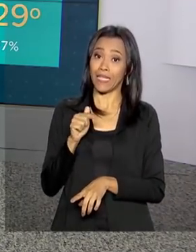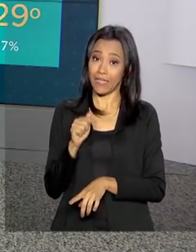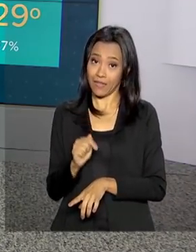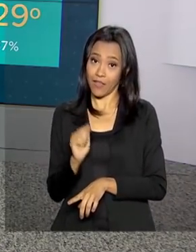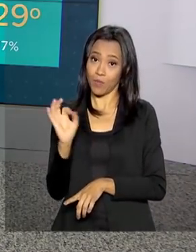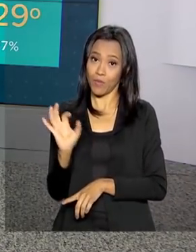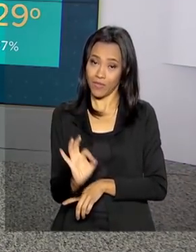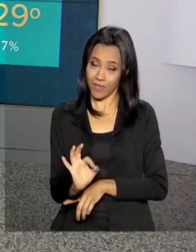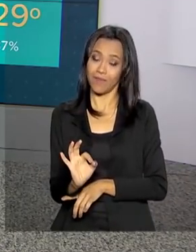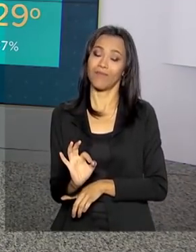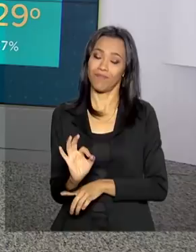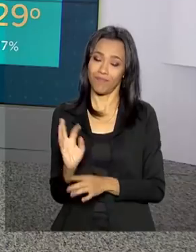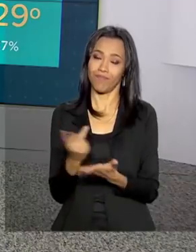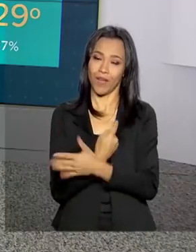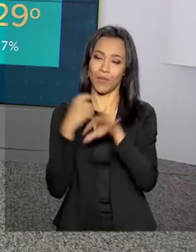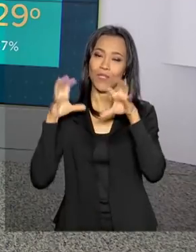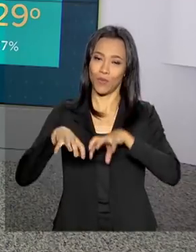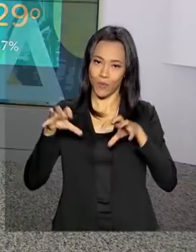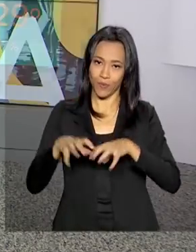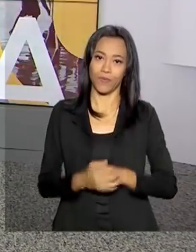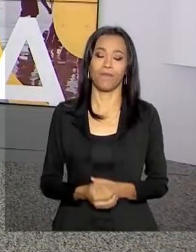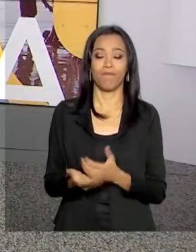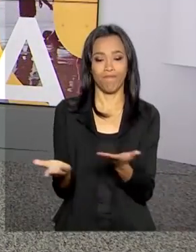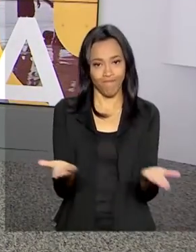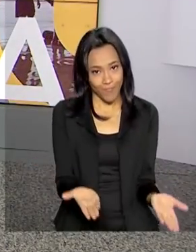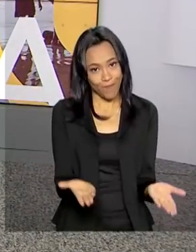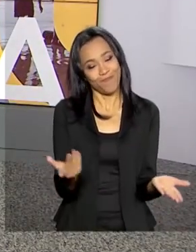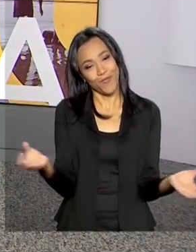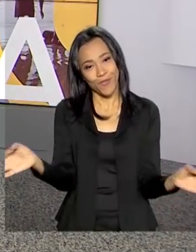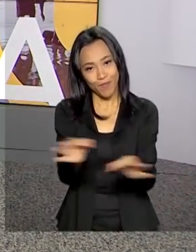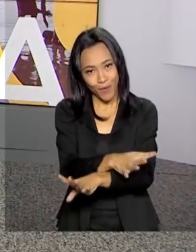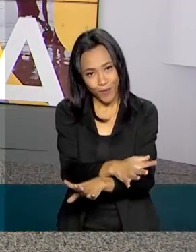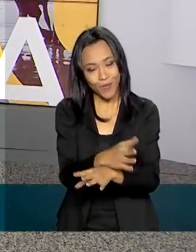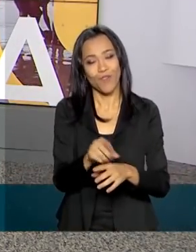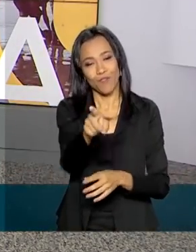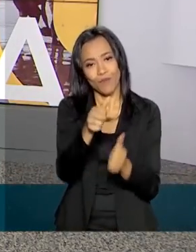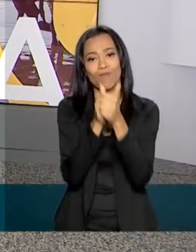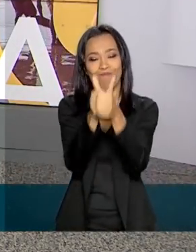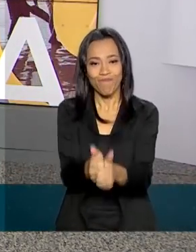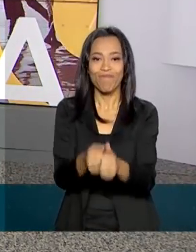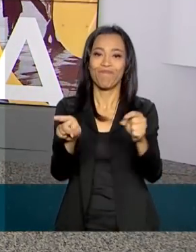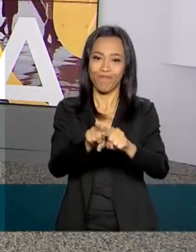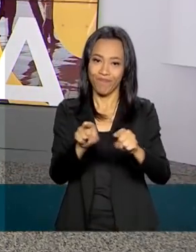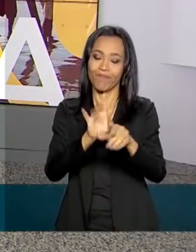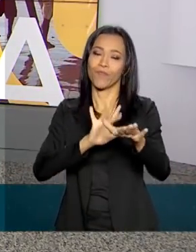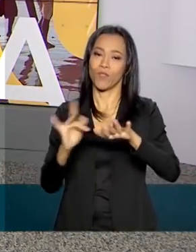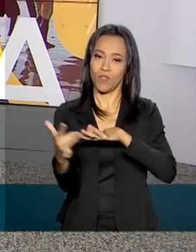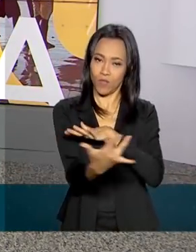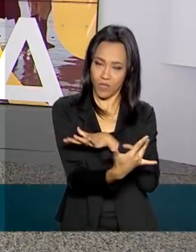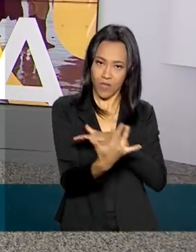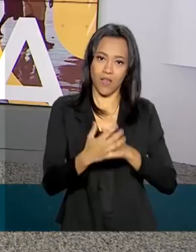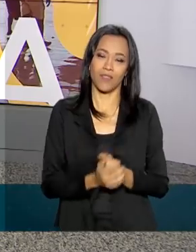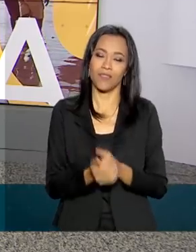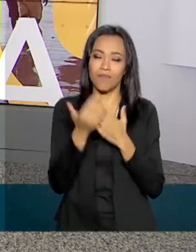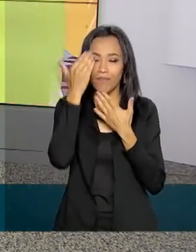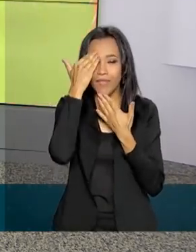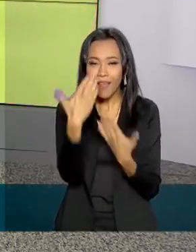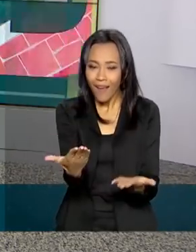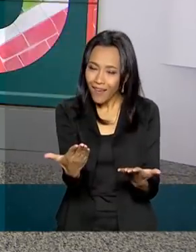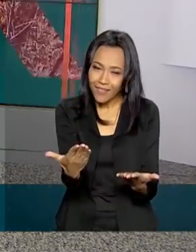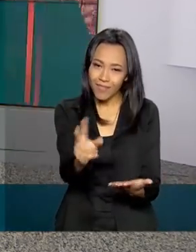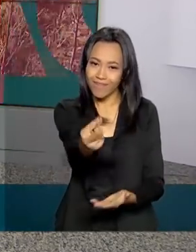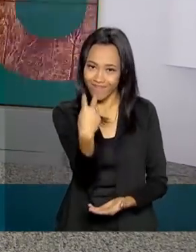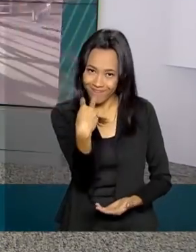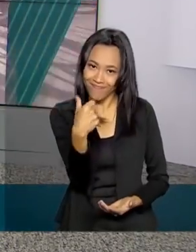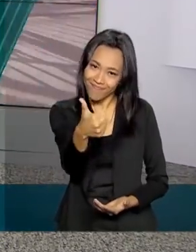de possibilidade de chuva bem o brasil em dia termina aqui nos acompanhe também pelas nossas redes sociais muito obrigada pela